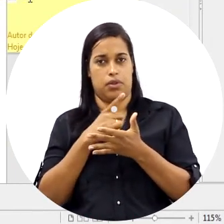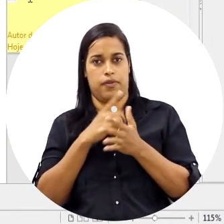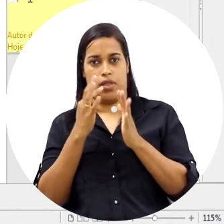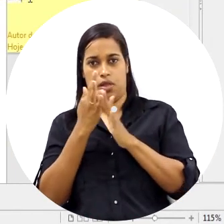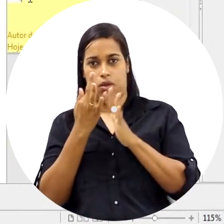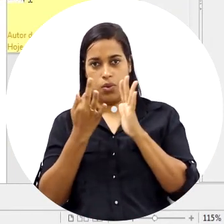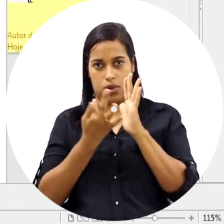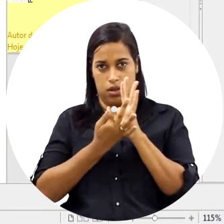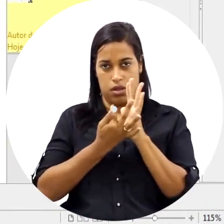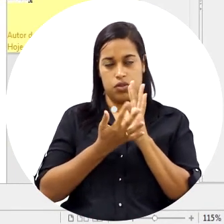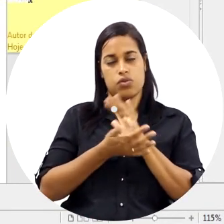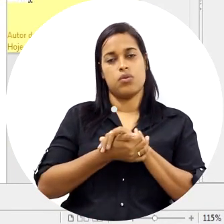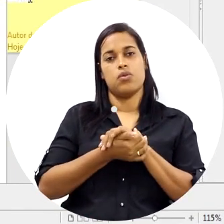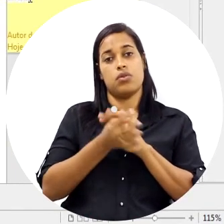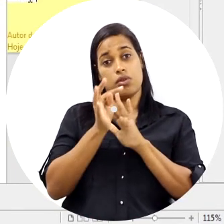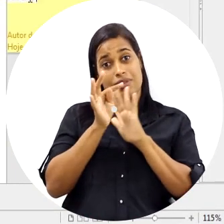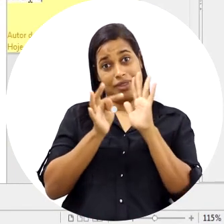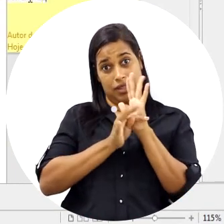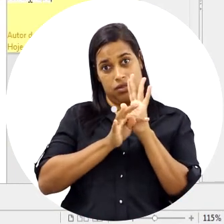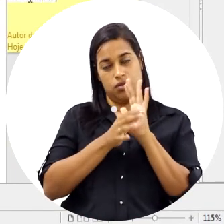texto,